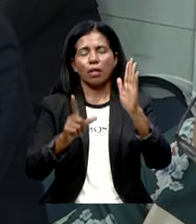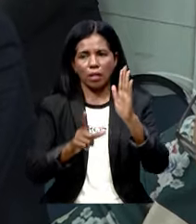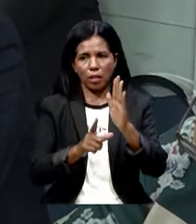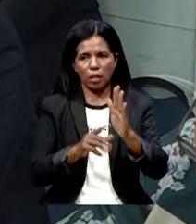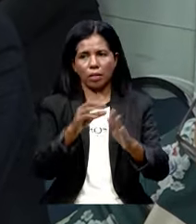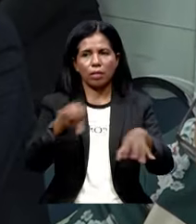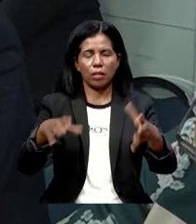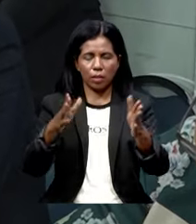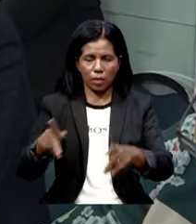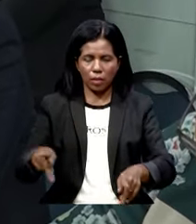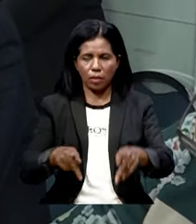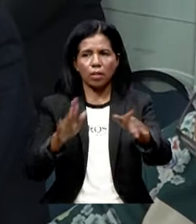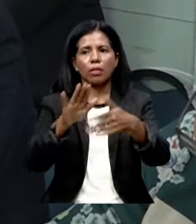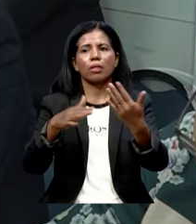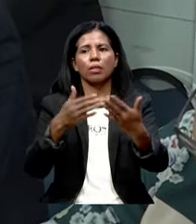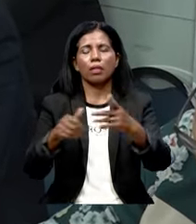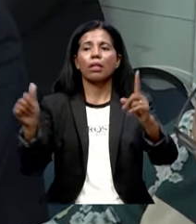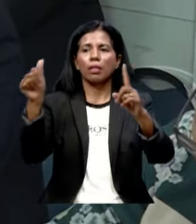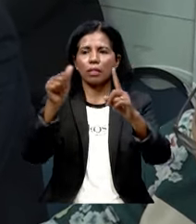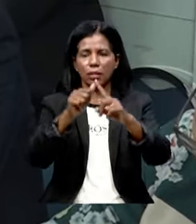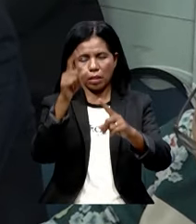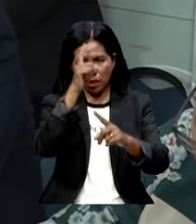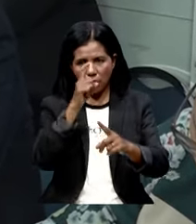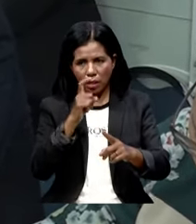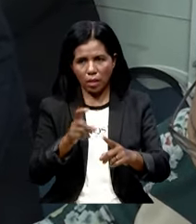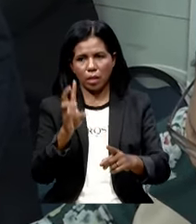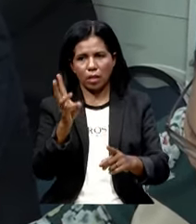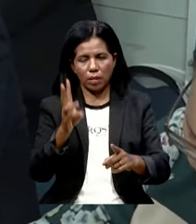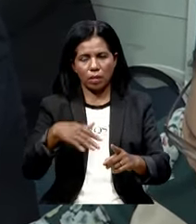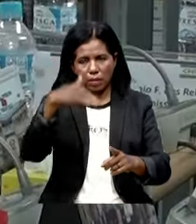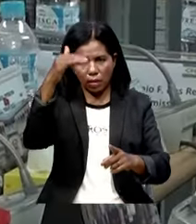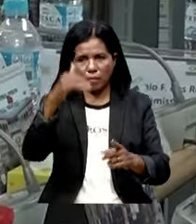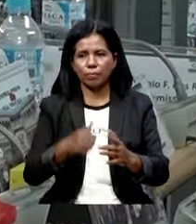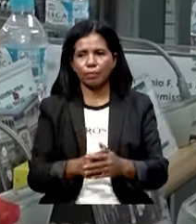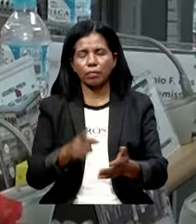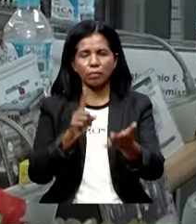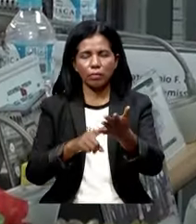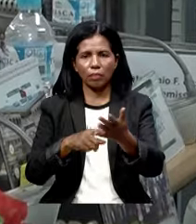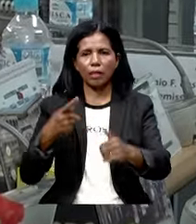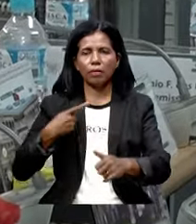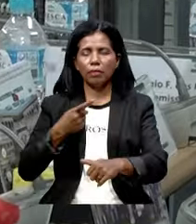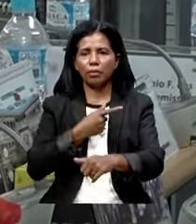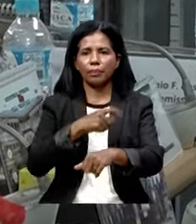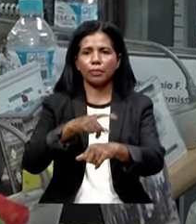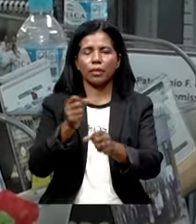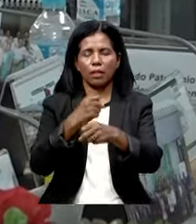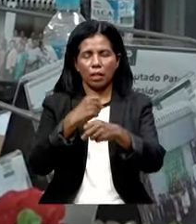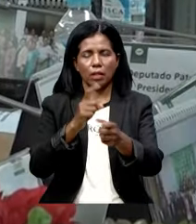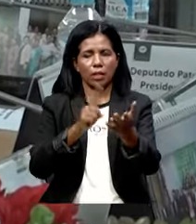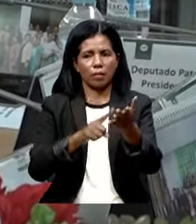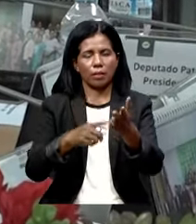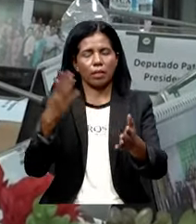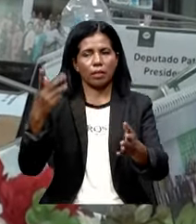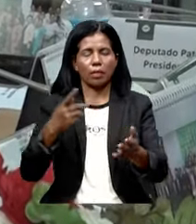para funcionário público Cirané B, mas atinge a idade Nenulo Baleten. A discussão no Parlamento Nacional se ralou o debate e a